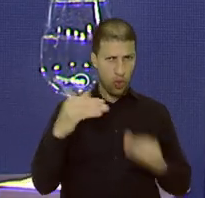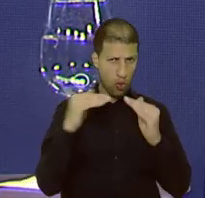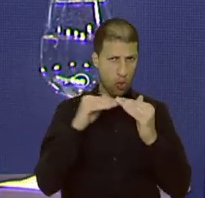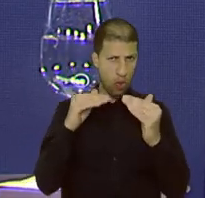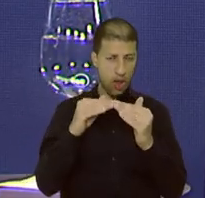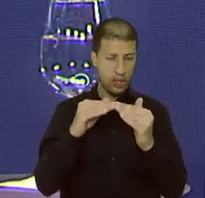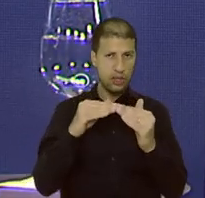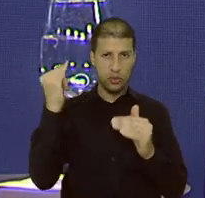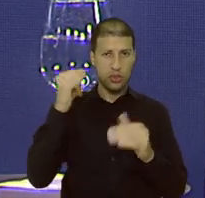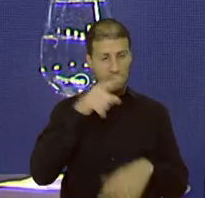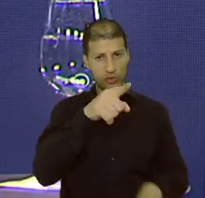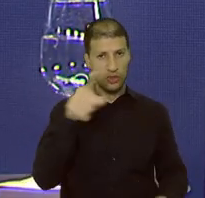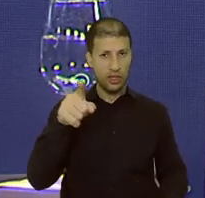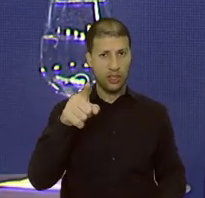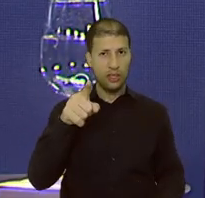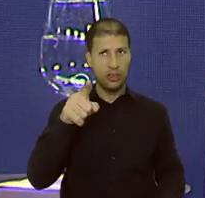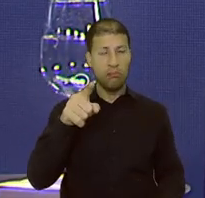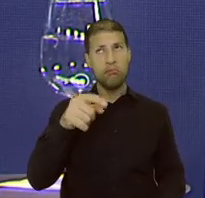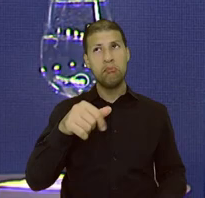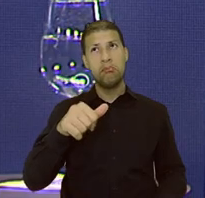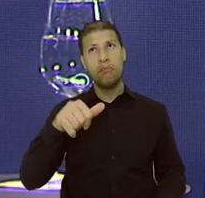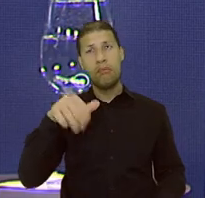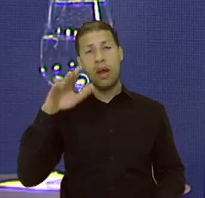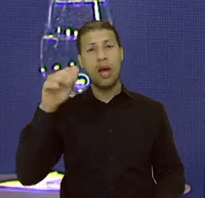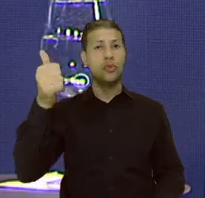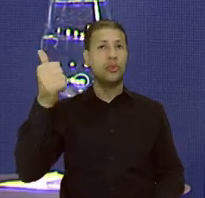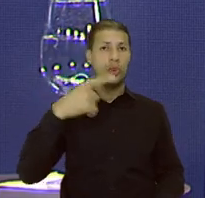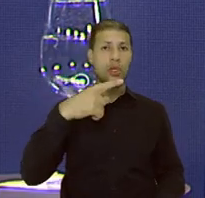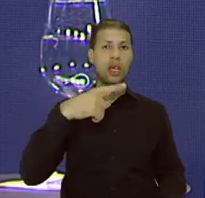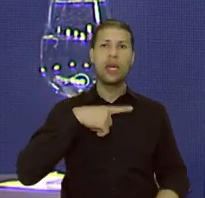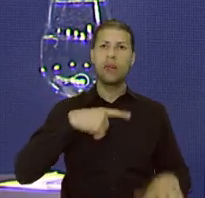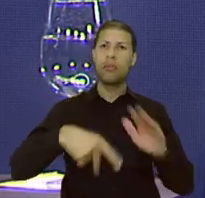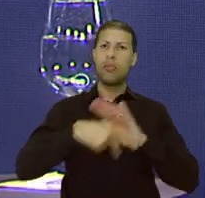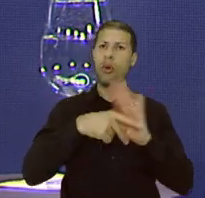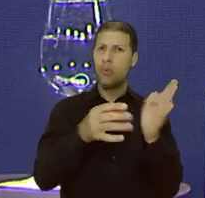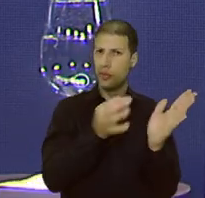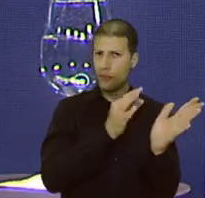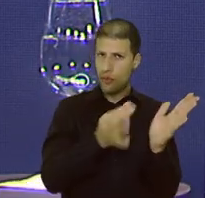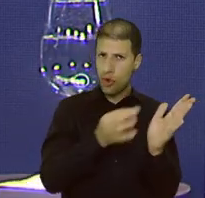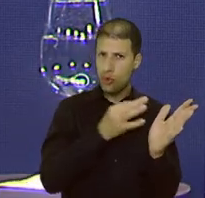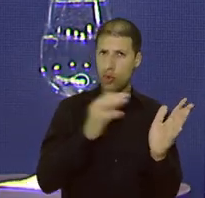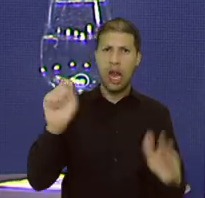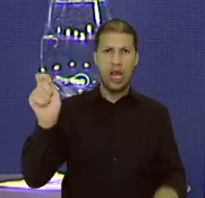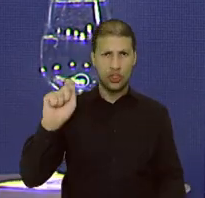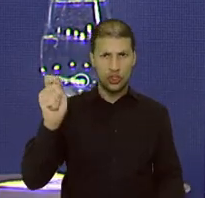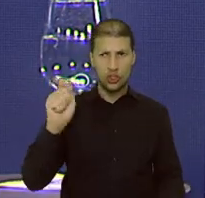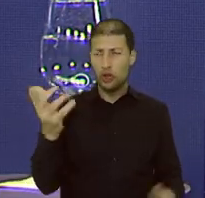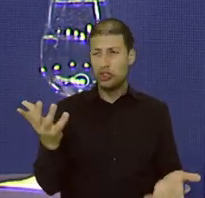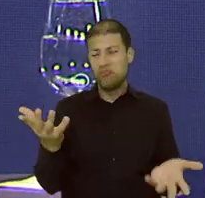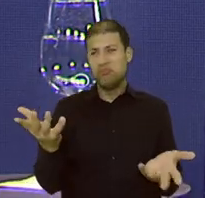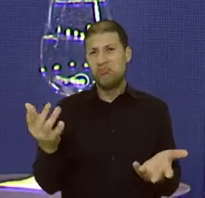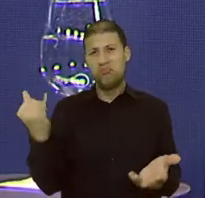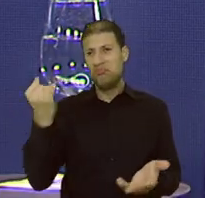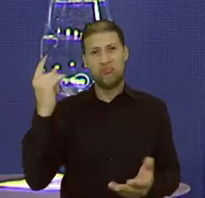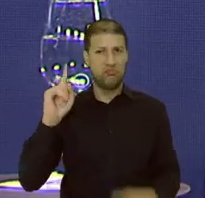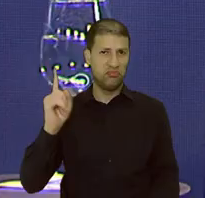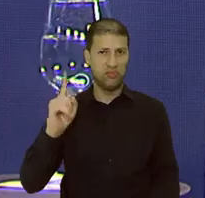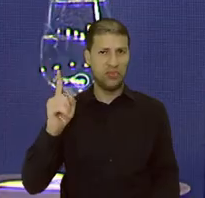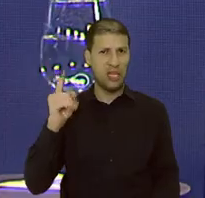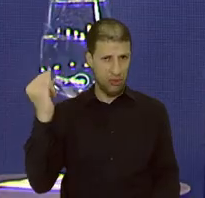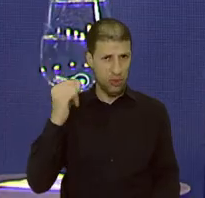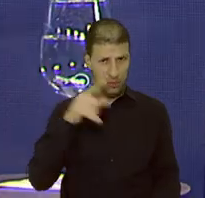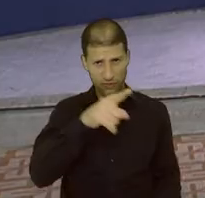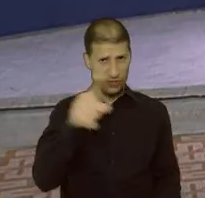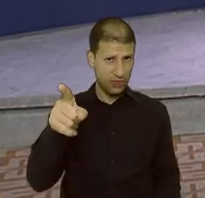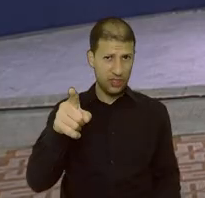é mais do que digamos do investidor de portfólio o cara Argentina praticamente relevante hoje em dia ela é relevante para você do